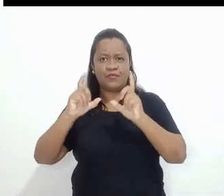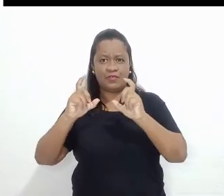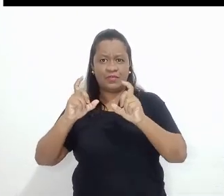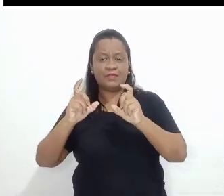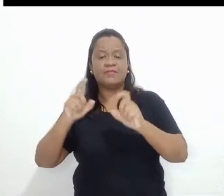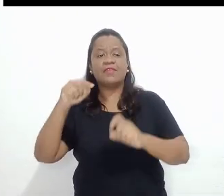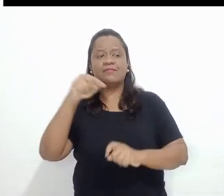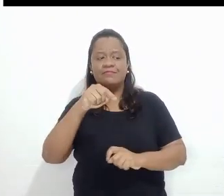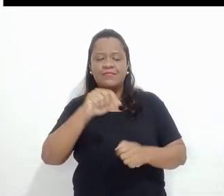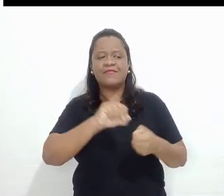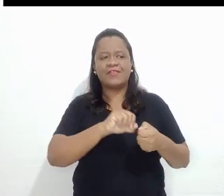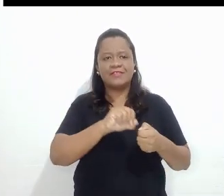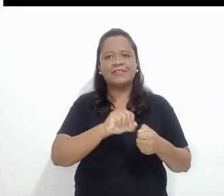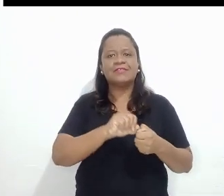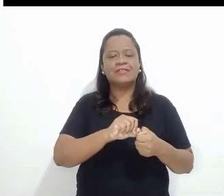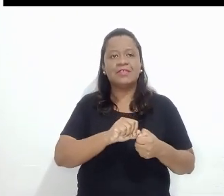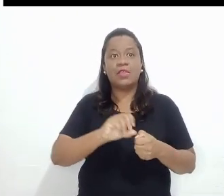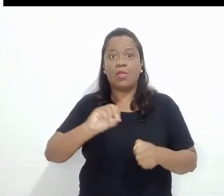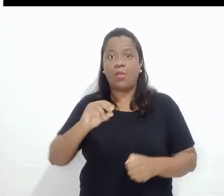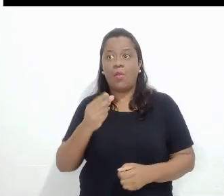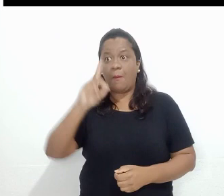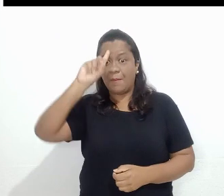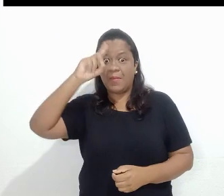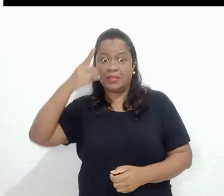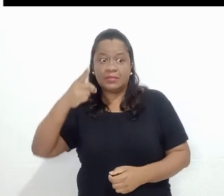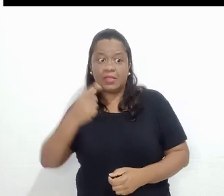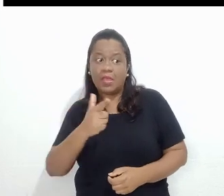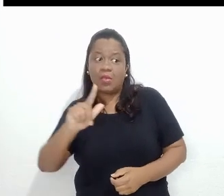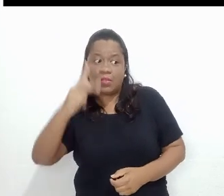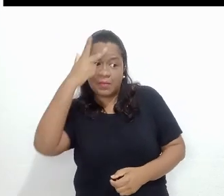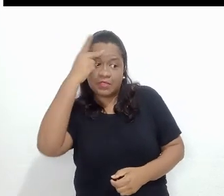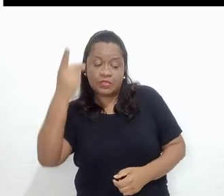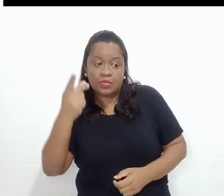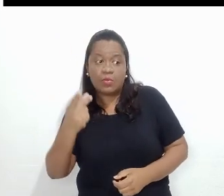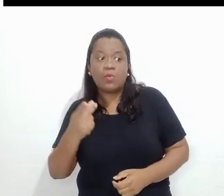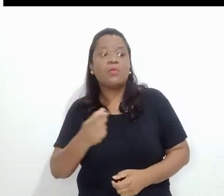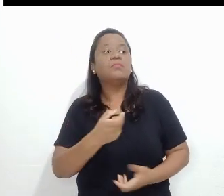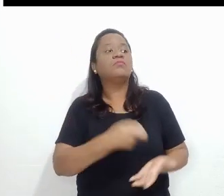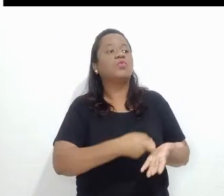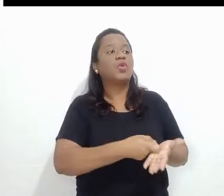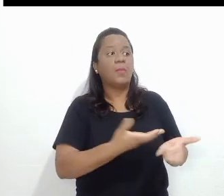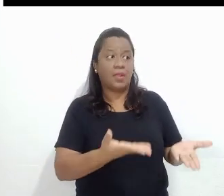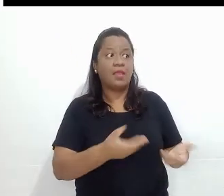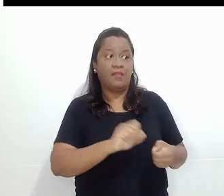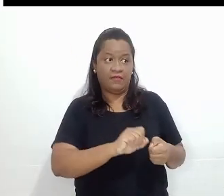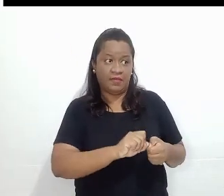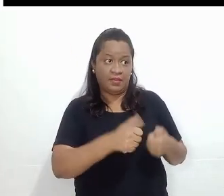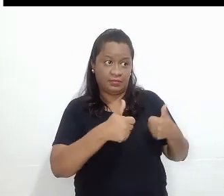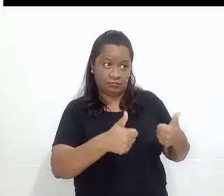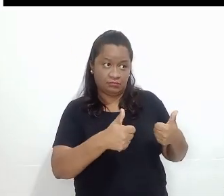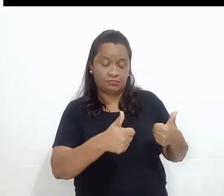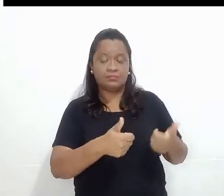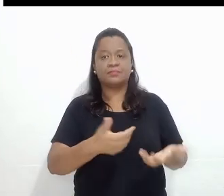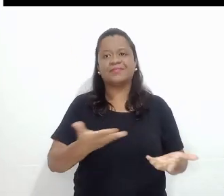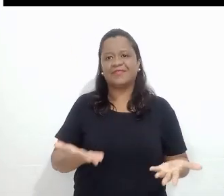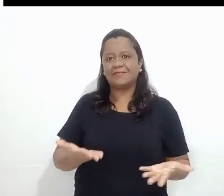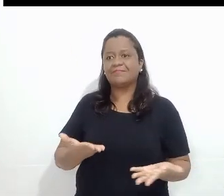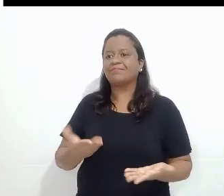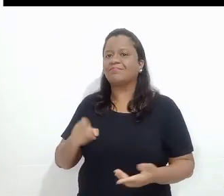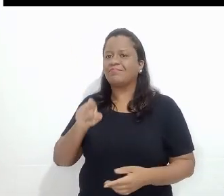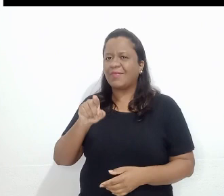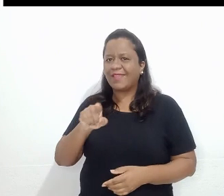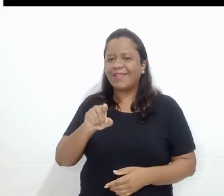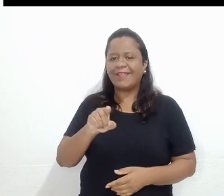vai saber se foi feito ou não. Vai cobrar depois se aquilo foi feito ou não. Então, é por isso que ele regula toda a